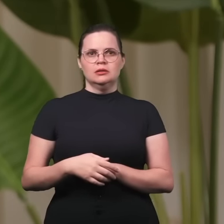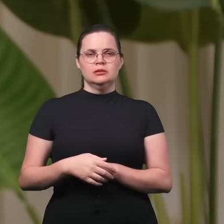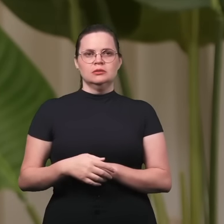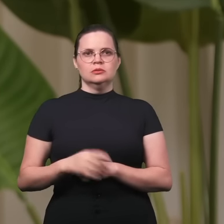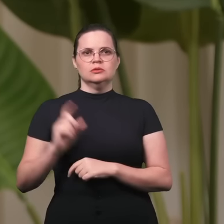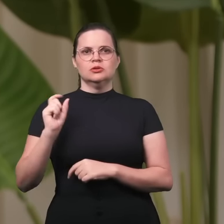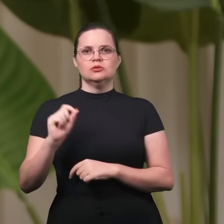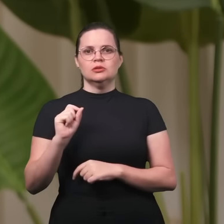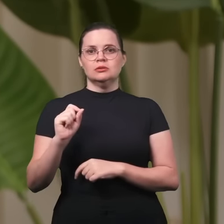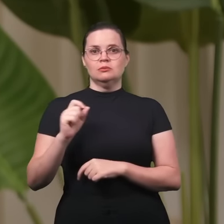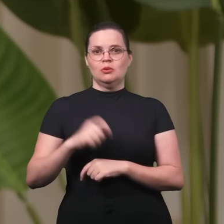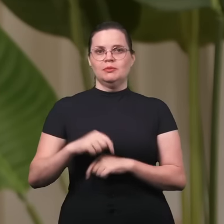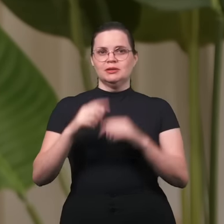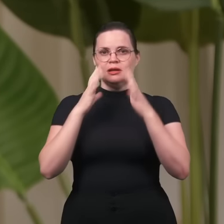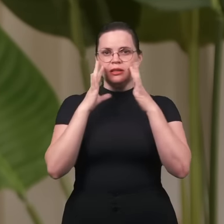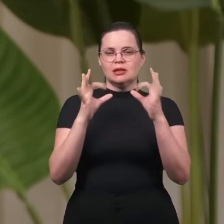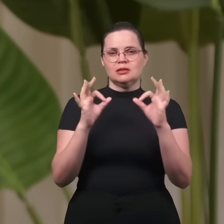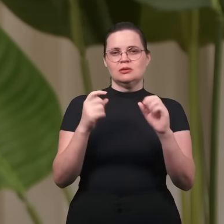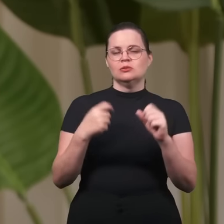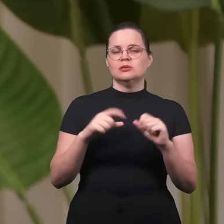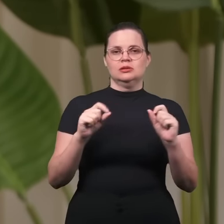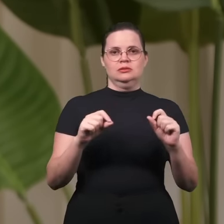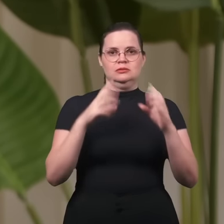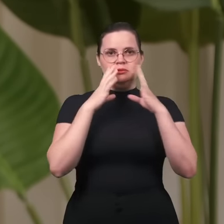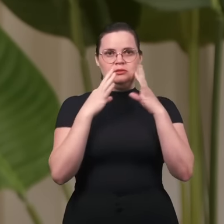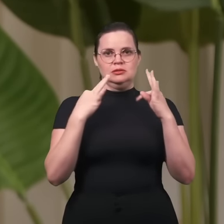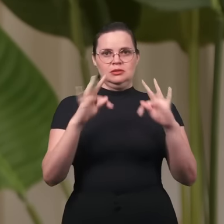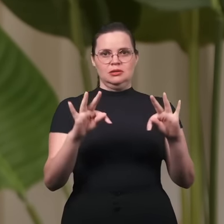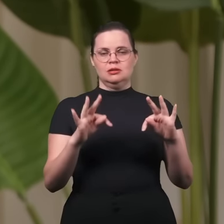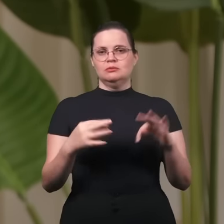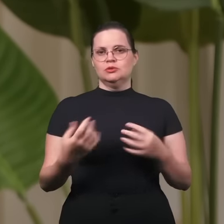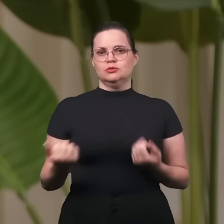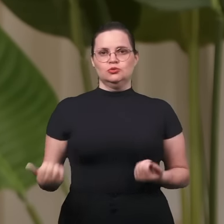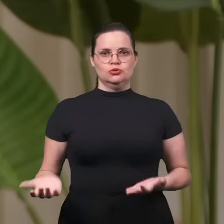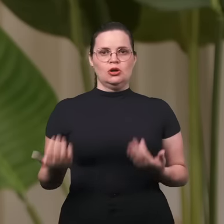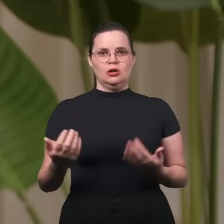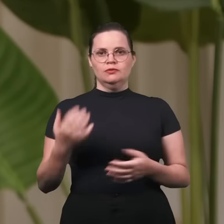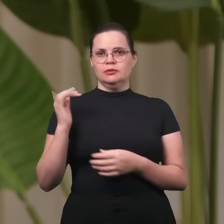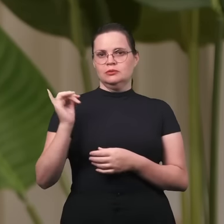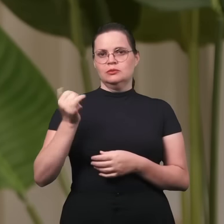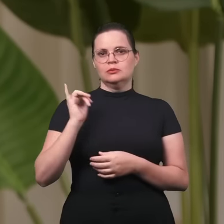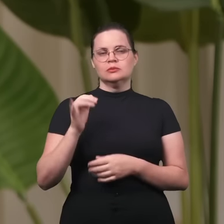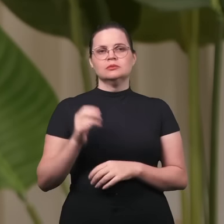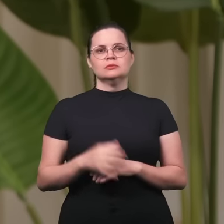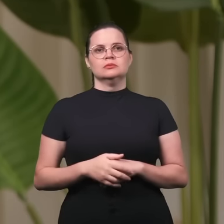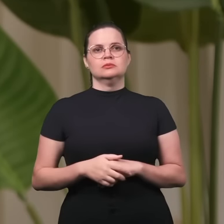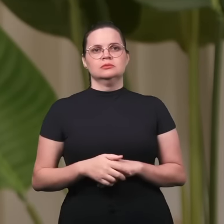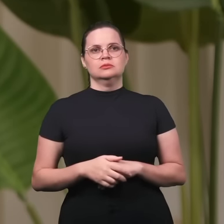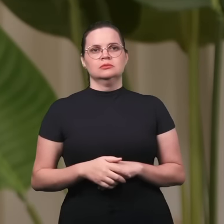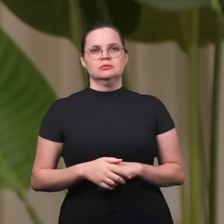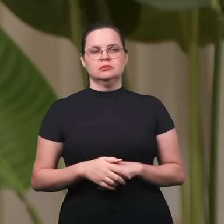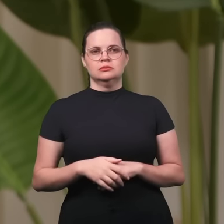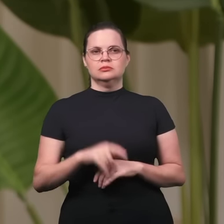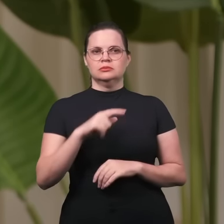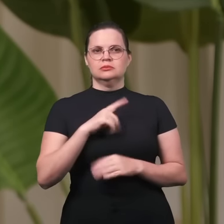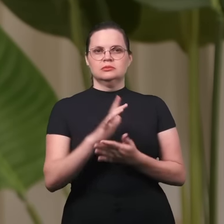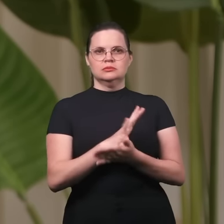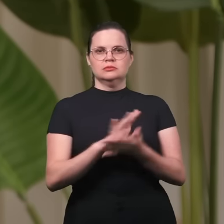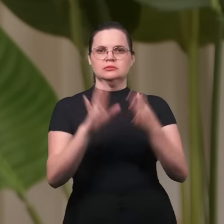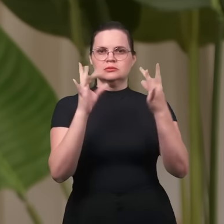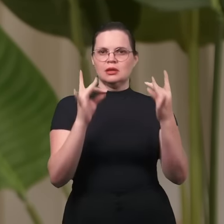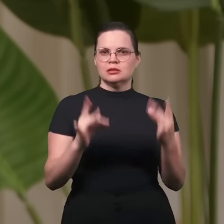atenção, mas o testemunho dos nossos jovens, nos mínimos detalhes,